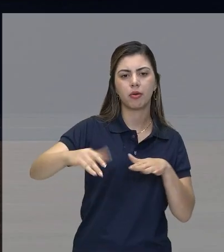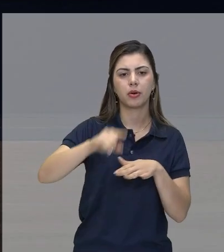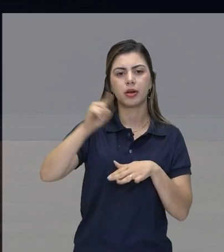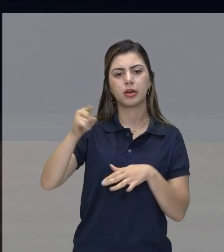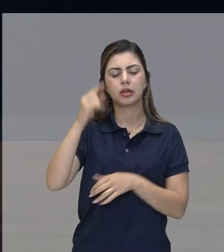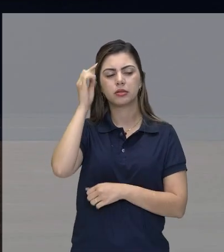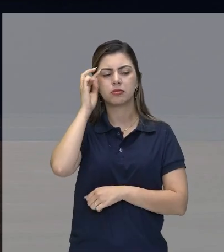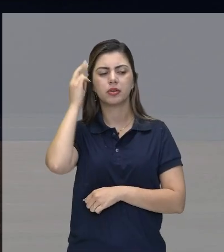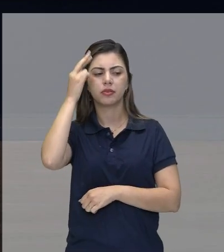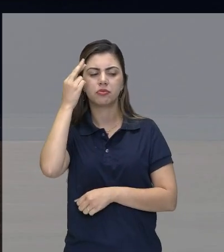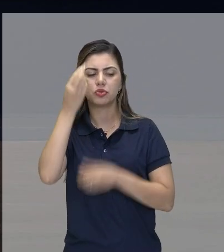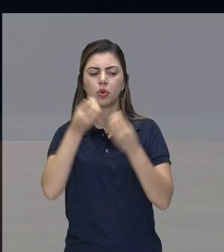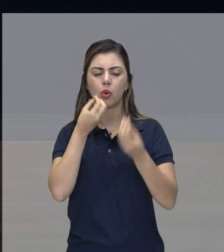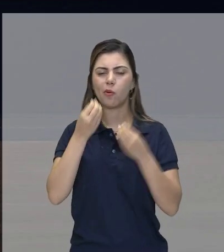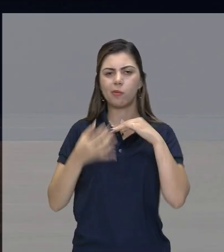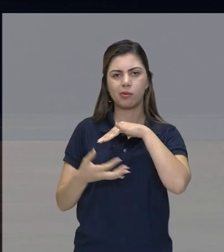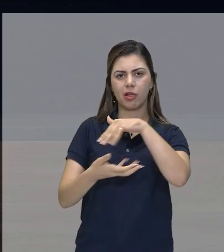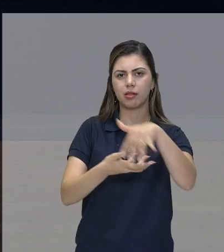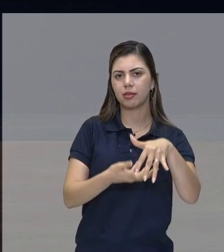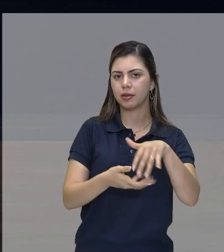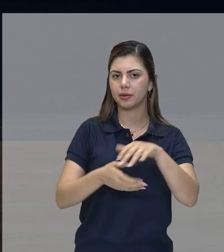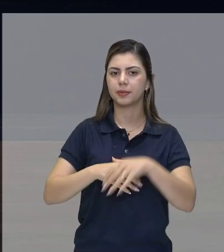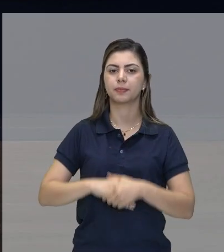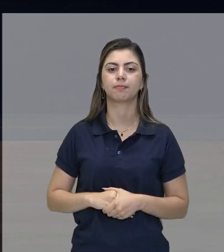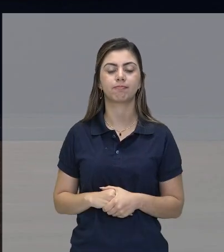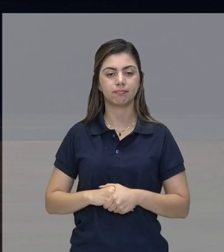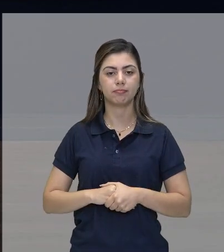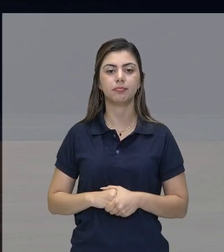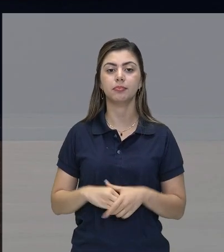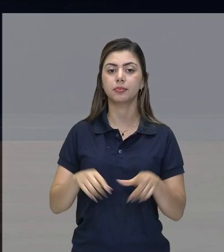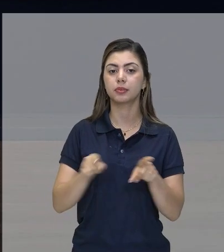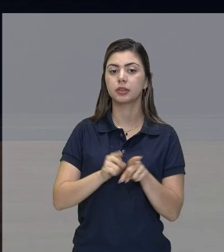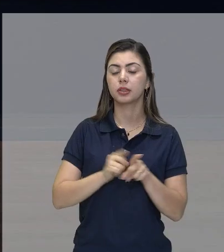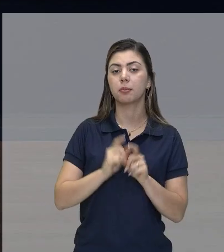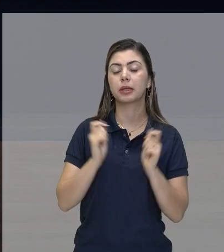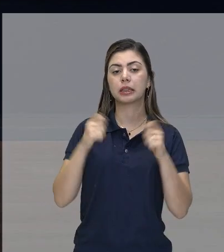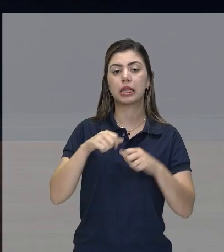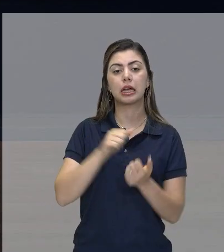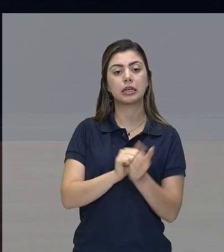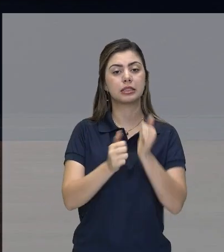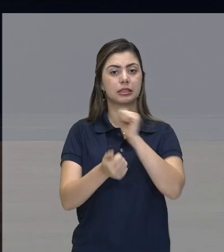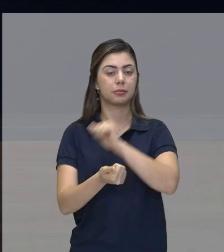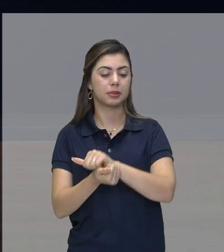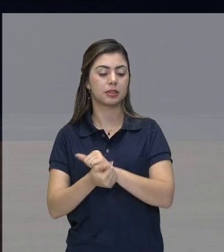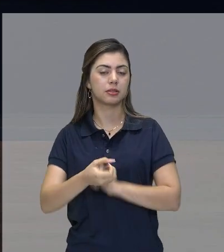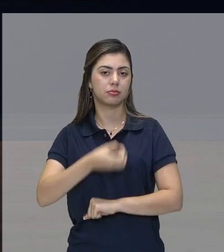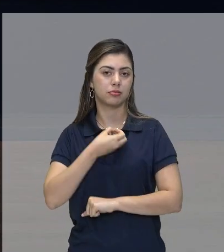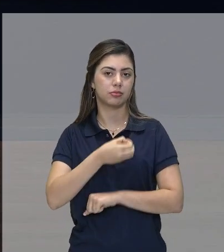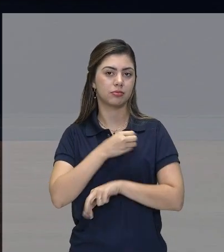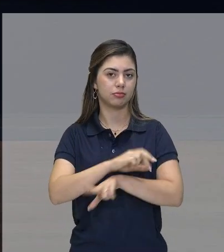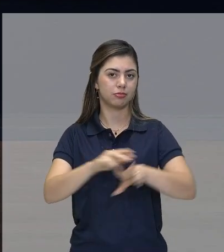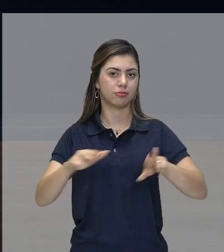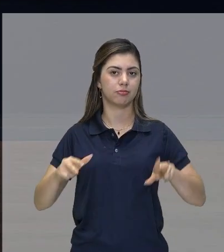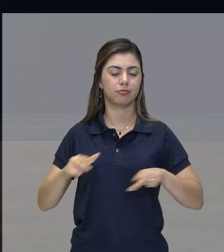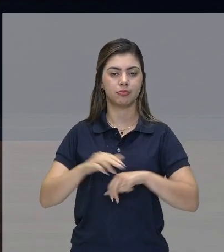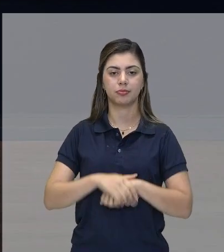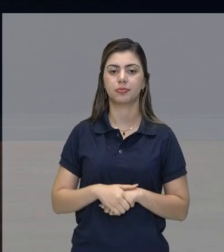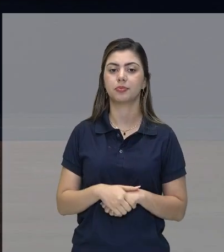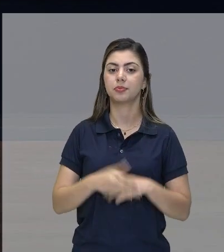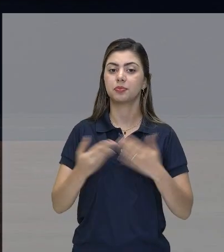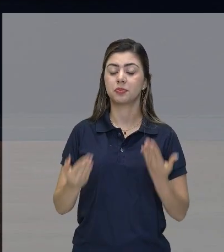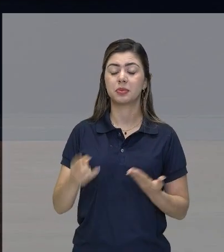geológicas que moldam a Terra. E também as adaptações dos organismos, né? Esse fator aqui